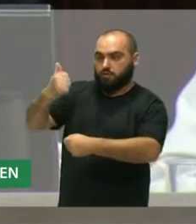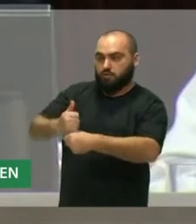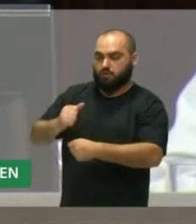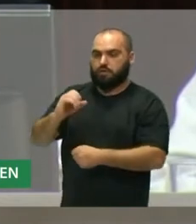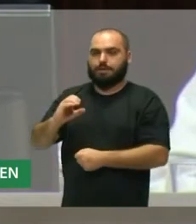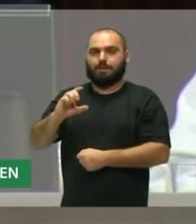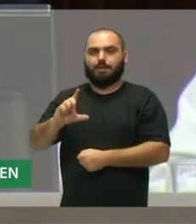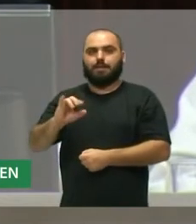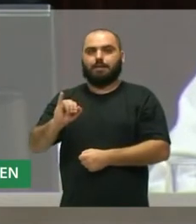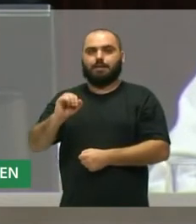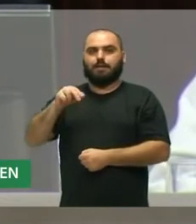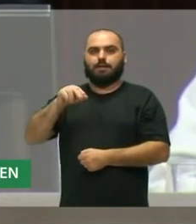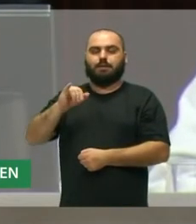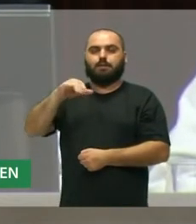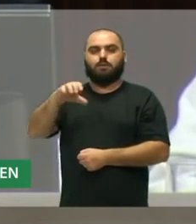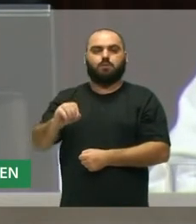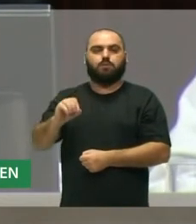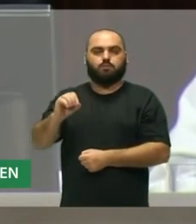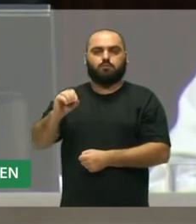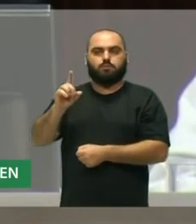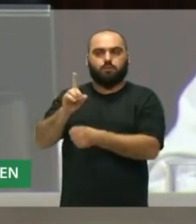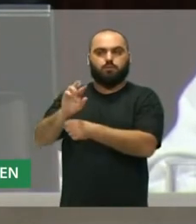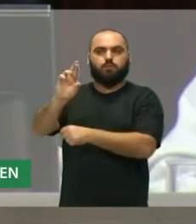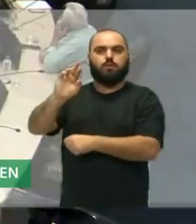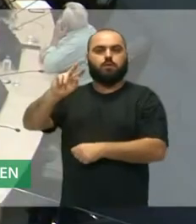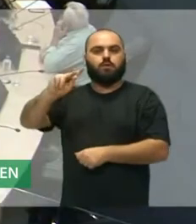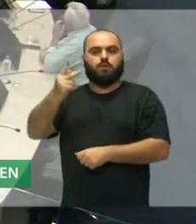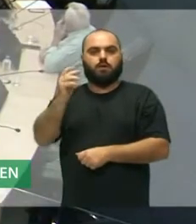clínico do hospital, o doutor Heriberto Luckenberg.